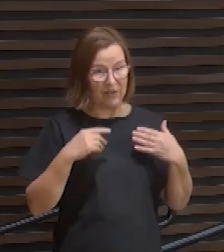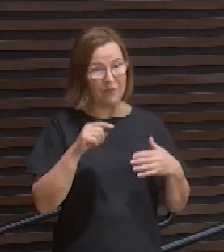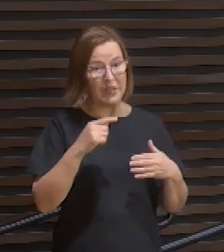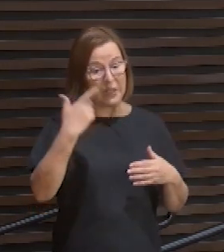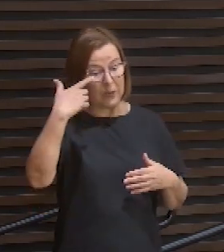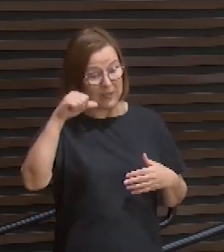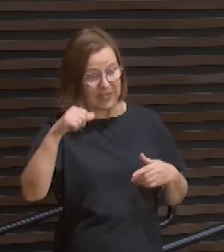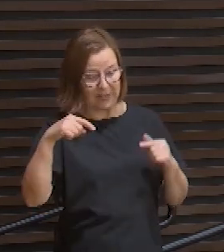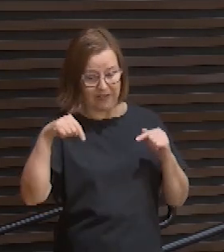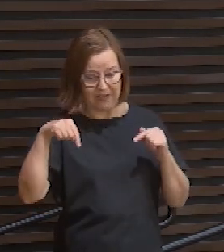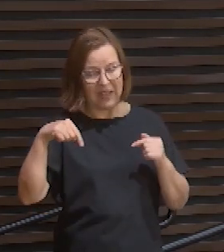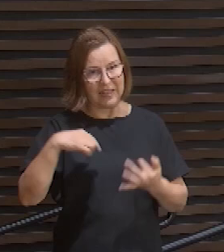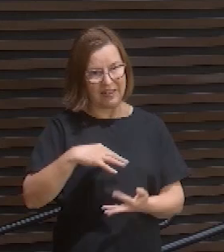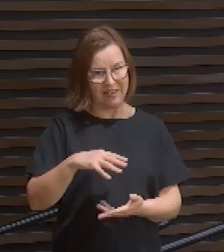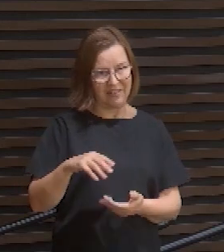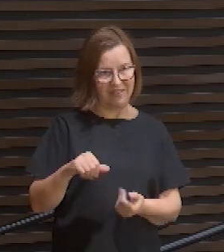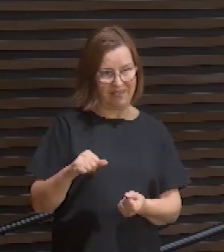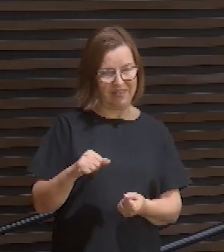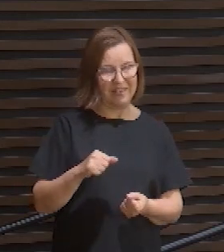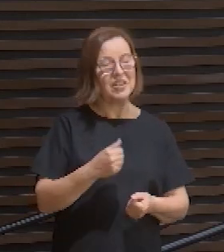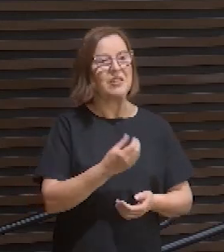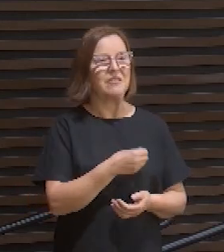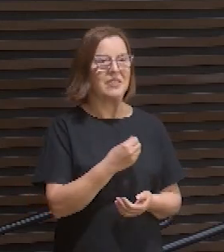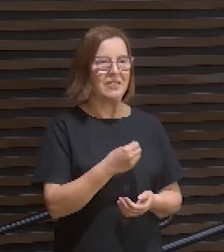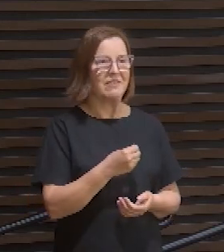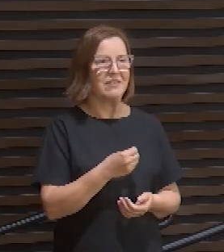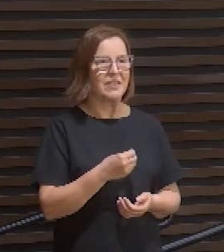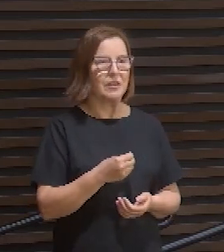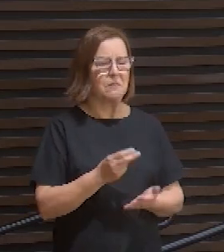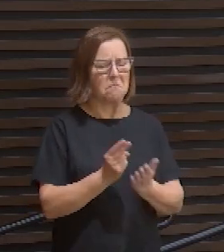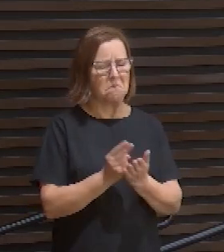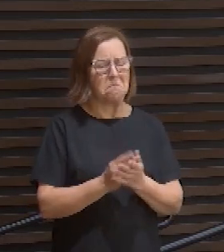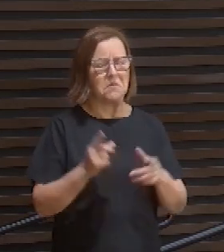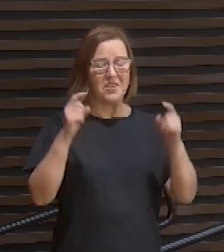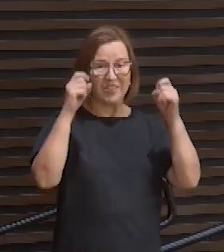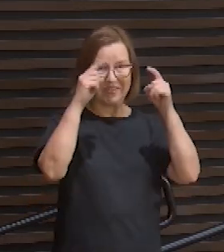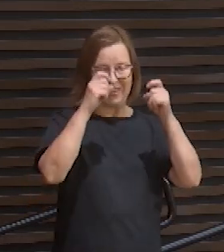difícil. Esse é o evangelho.